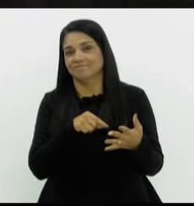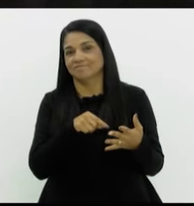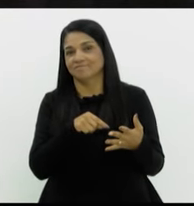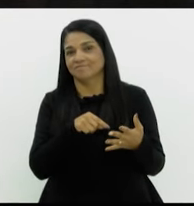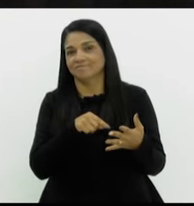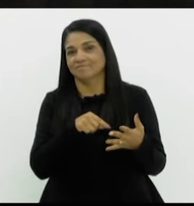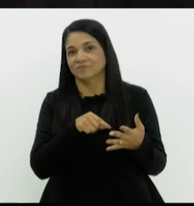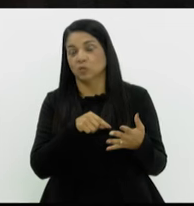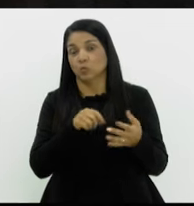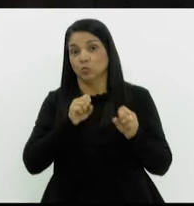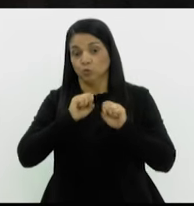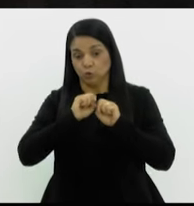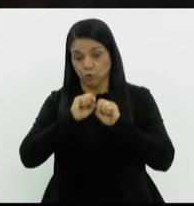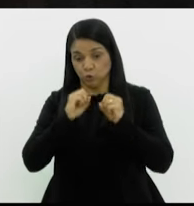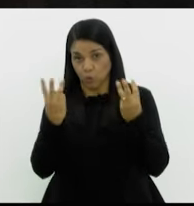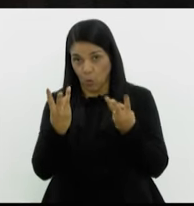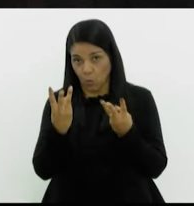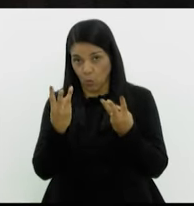desse show